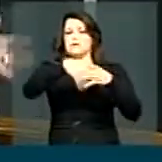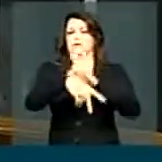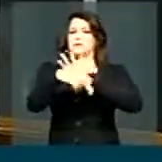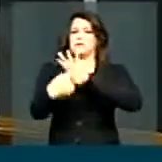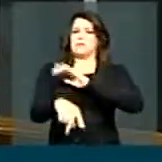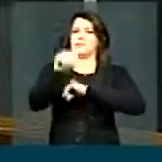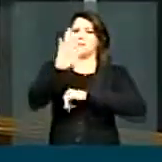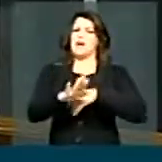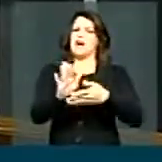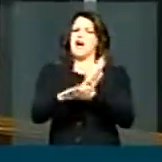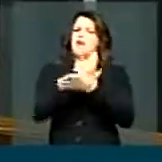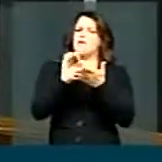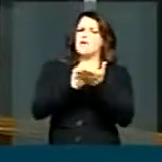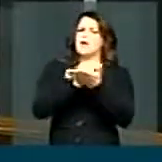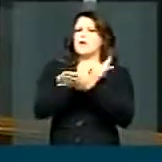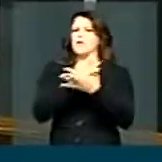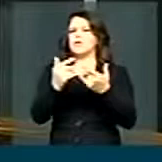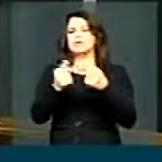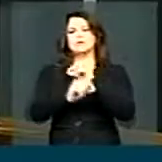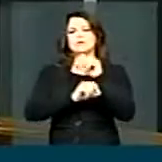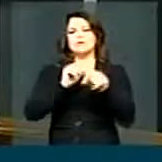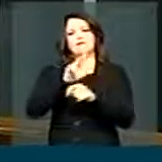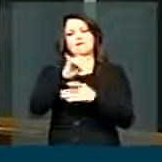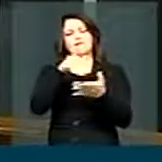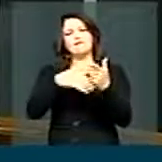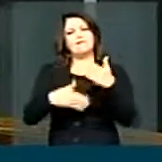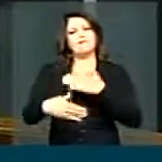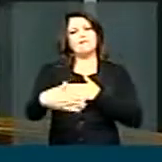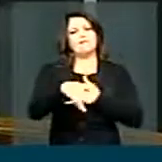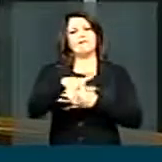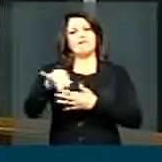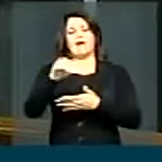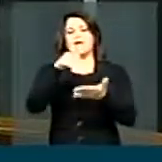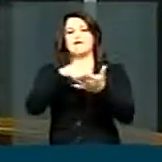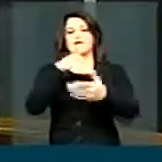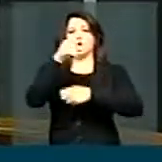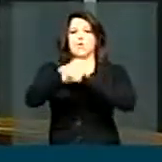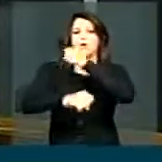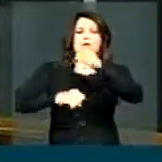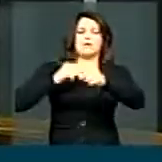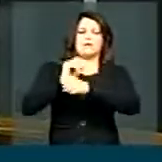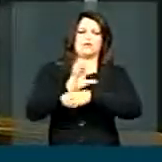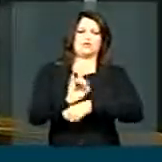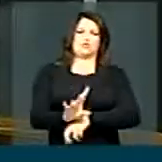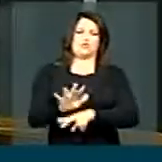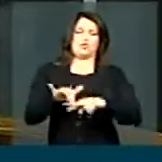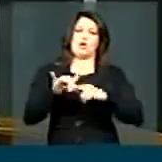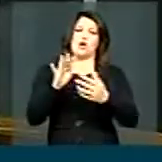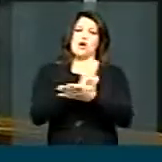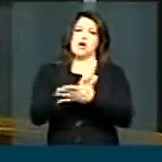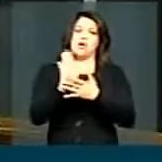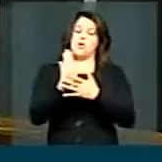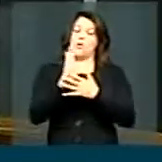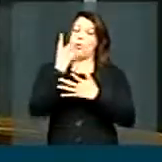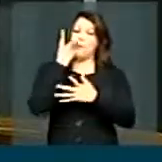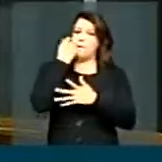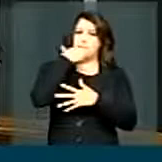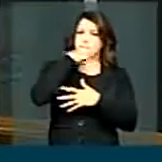com algumas pendências também, o que leva a crer que deverá inaugurar só no final do ano que vem. Esses pais de